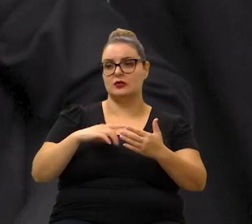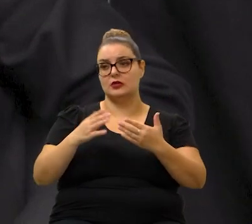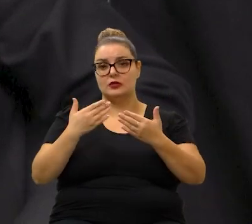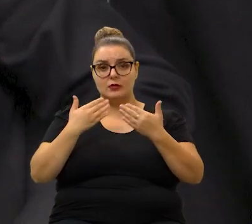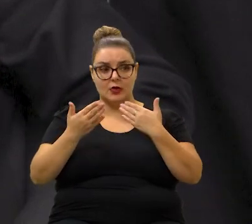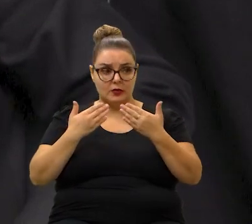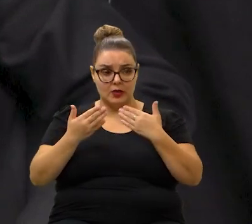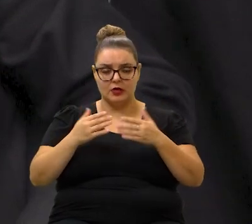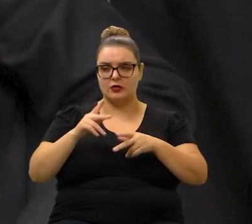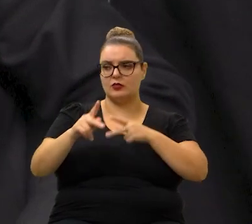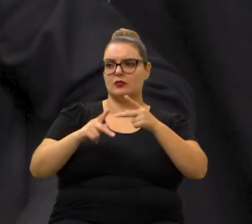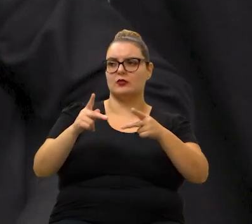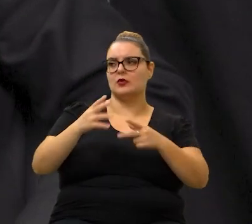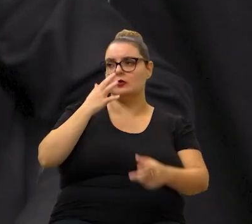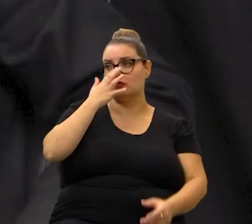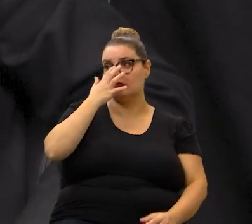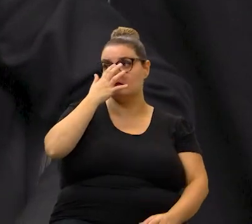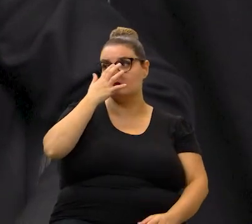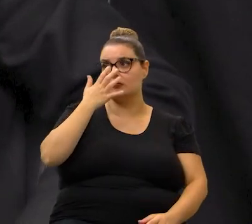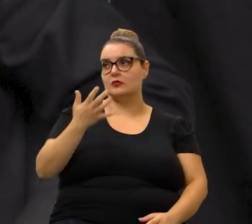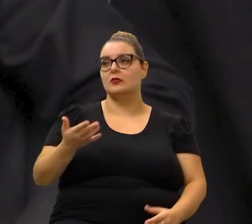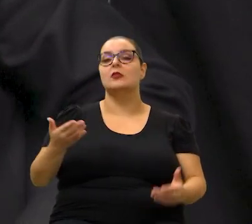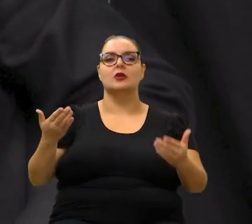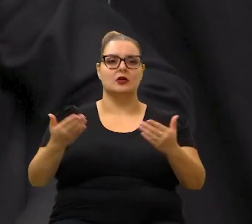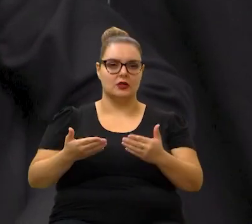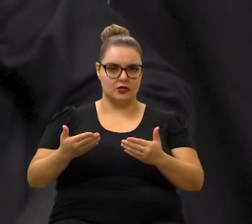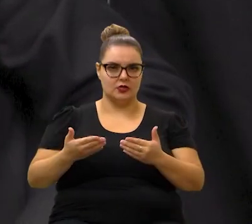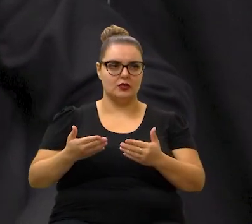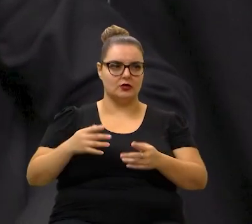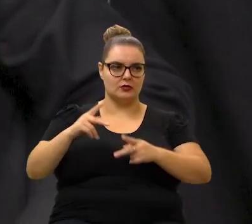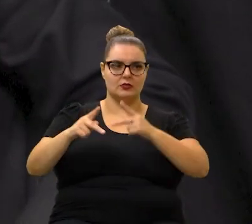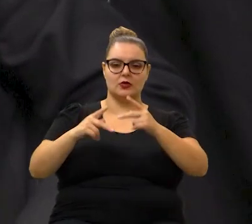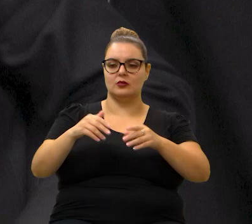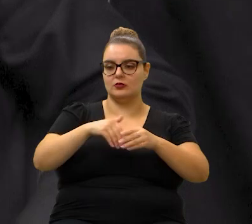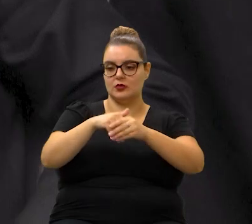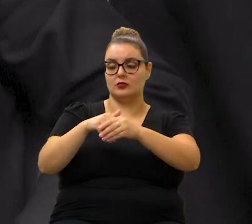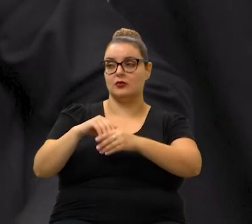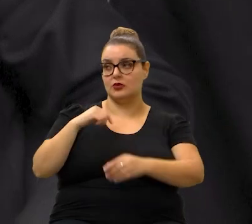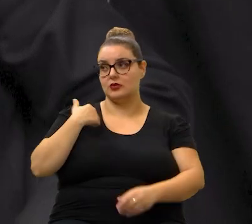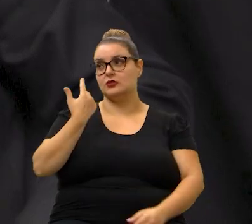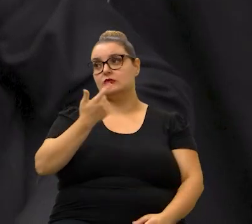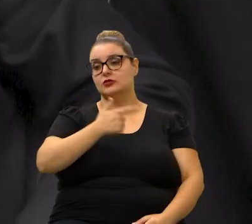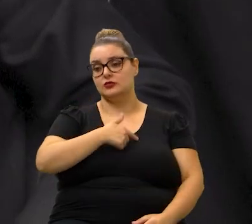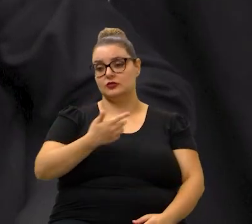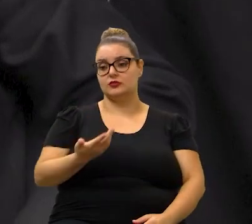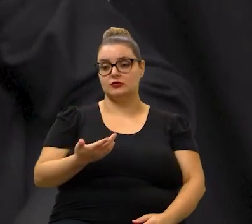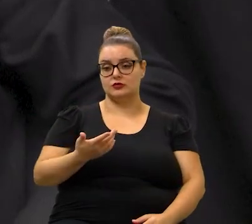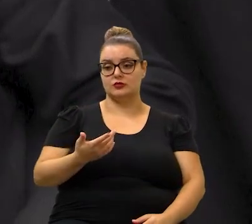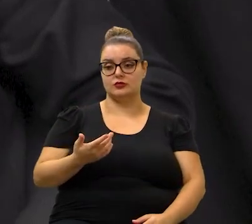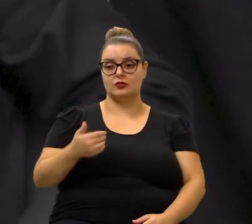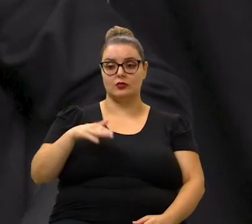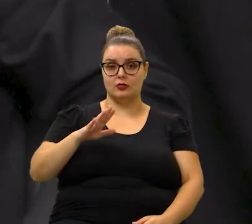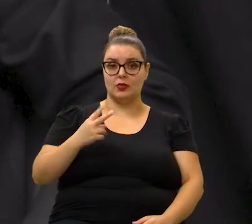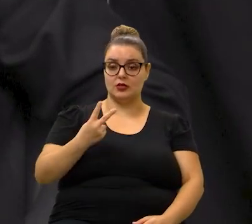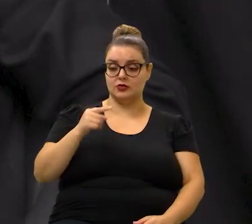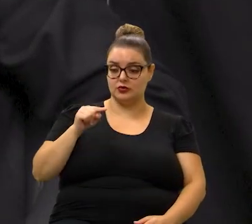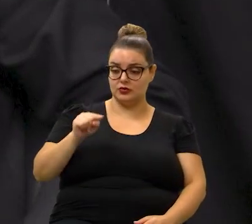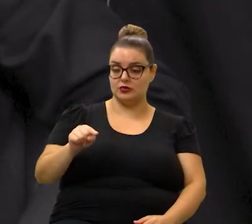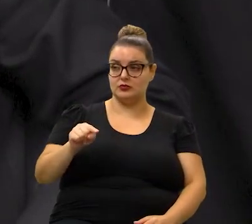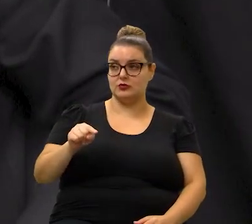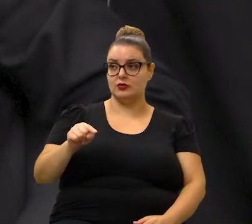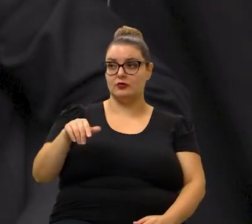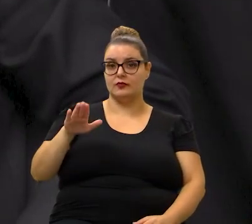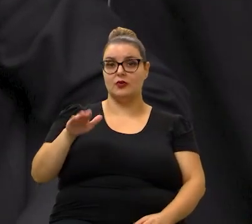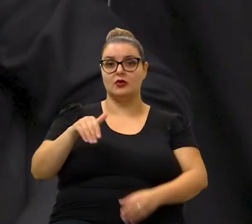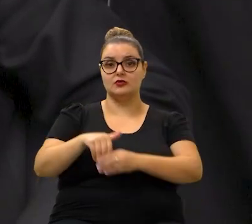diálogo com a população e agora uma população que votou na gente expressivamente com mais de 2.000 votos a mais